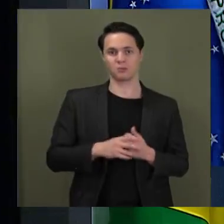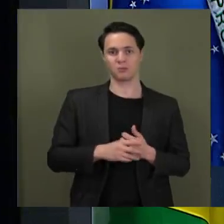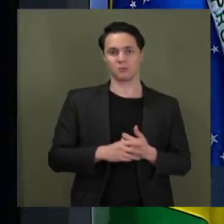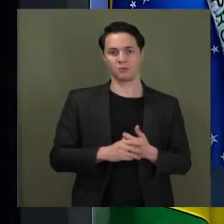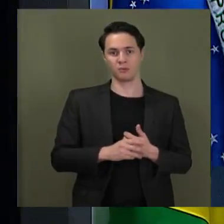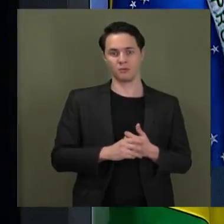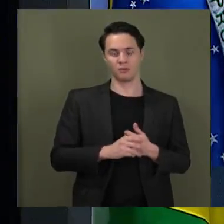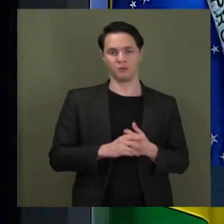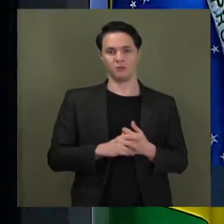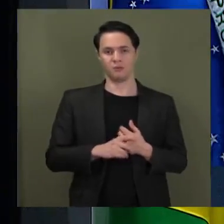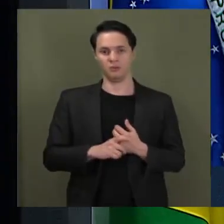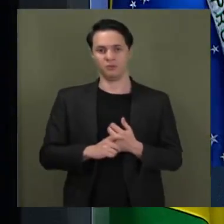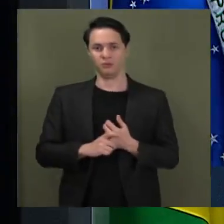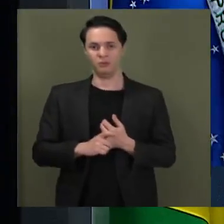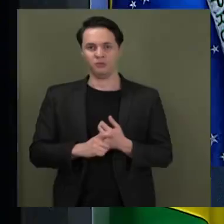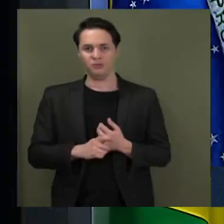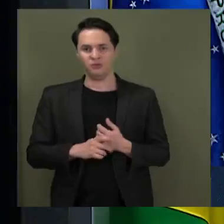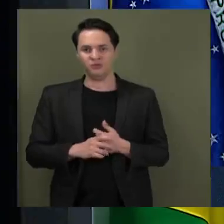Fecho aspas.